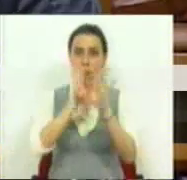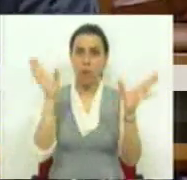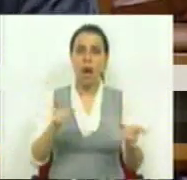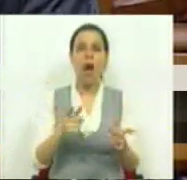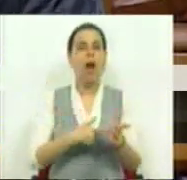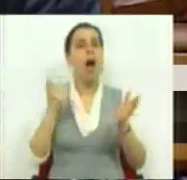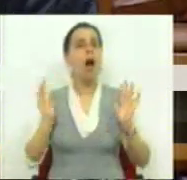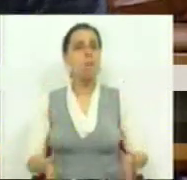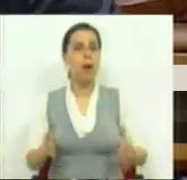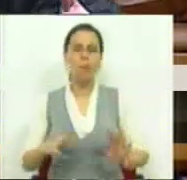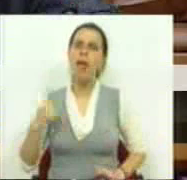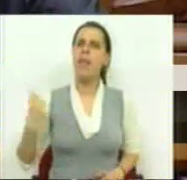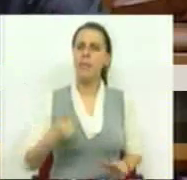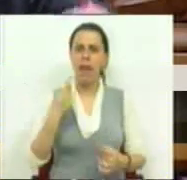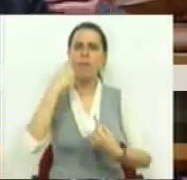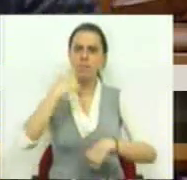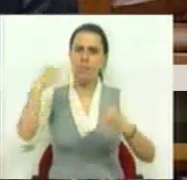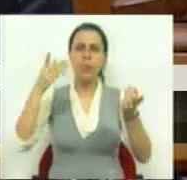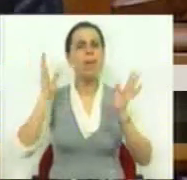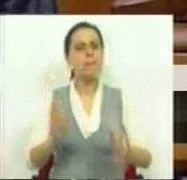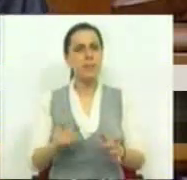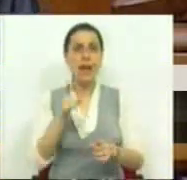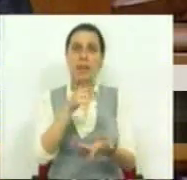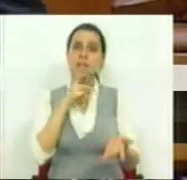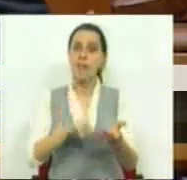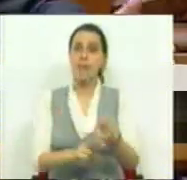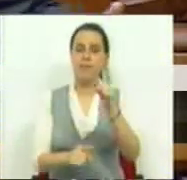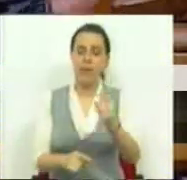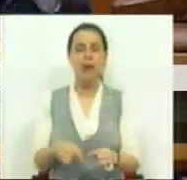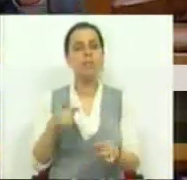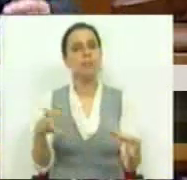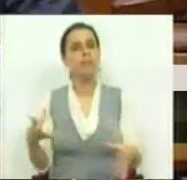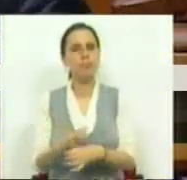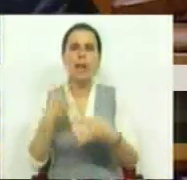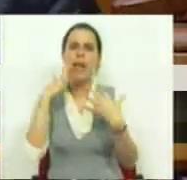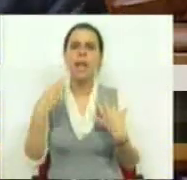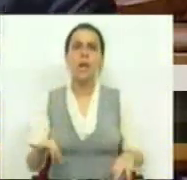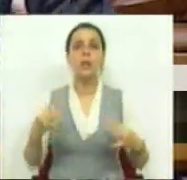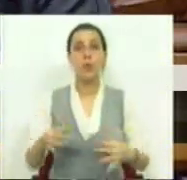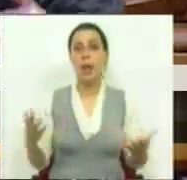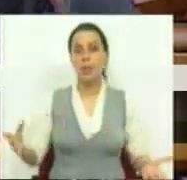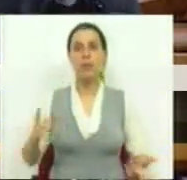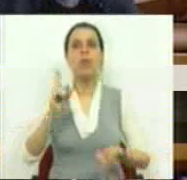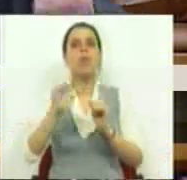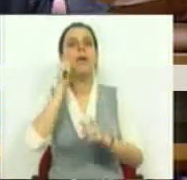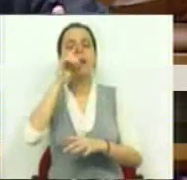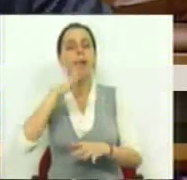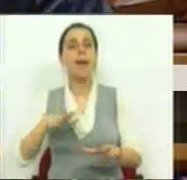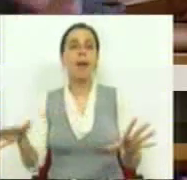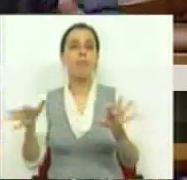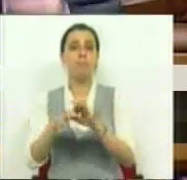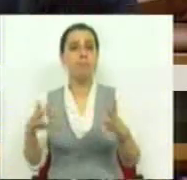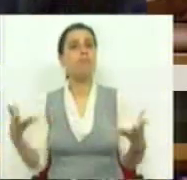sua desnecessidade, deve poder pronunciar-se em relação a esse facto e elas extinguem-se naturalmente. Aquelas que se quiserem